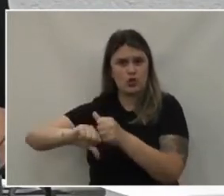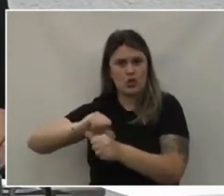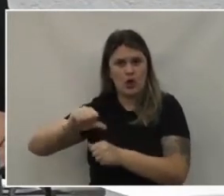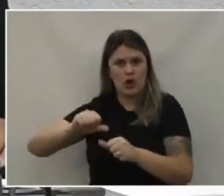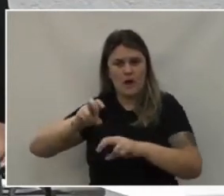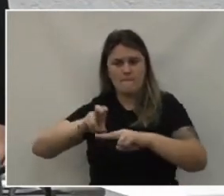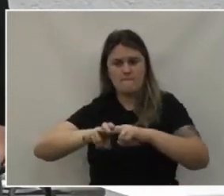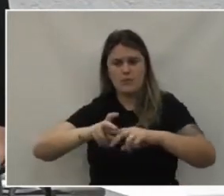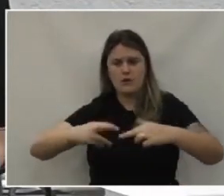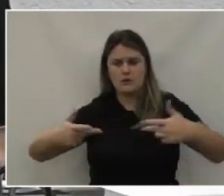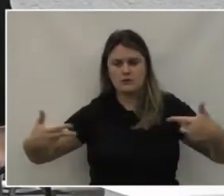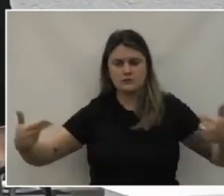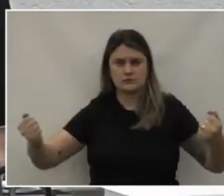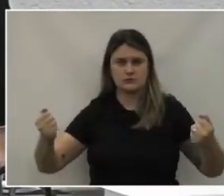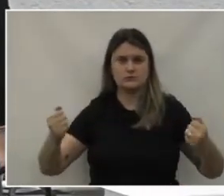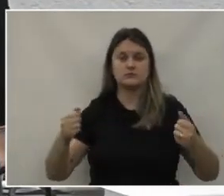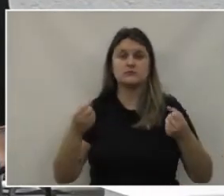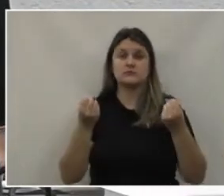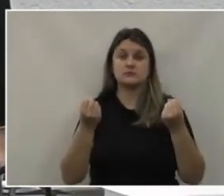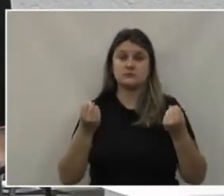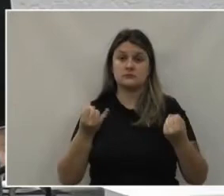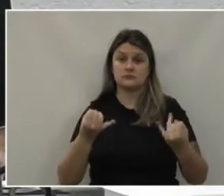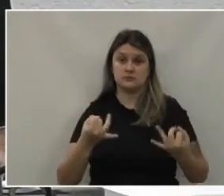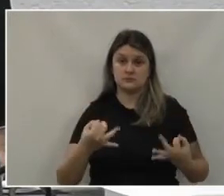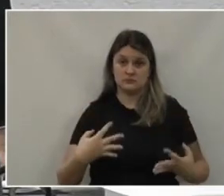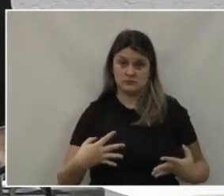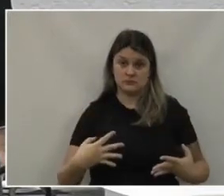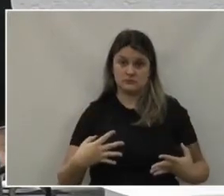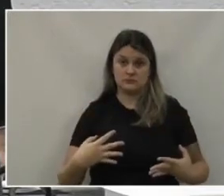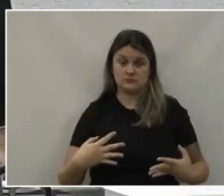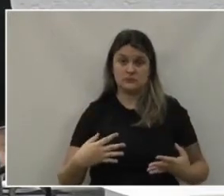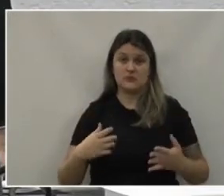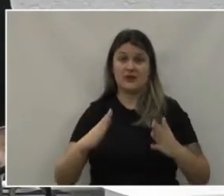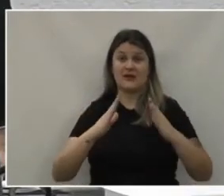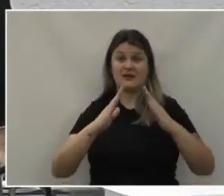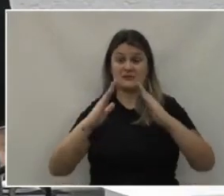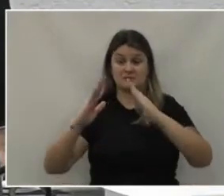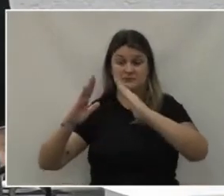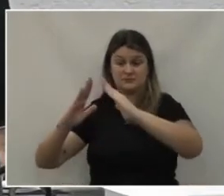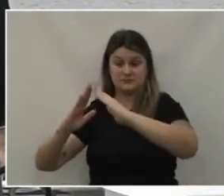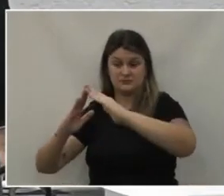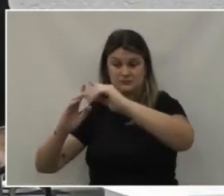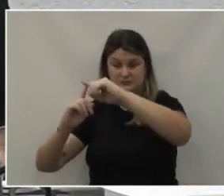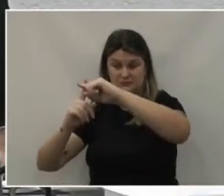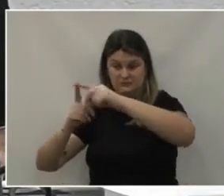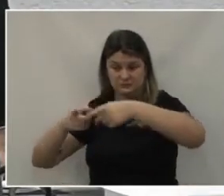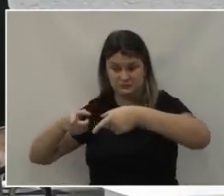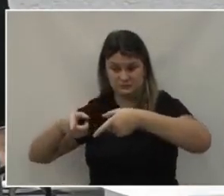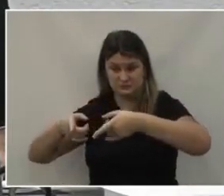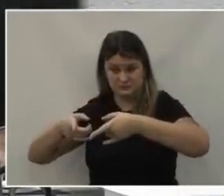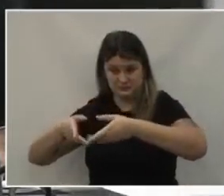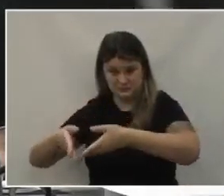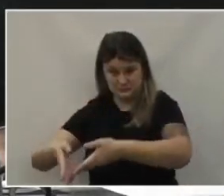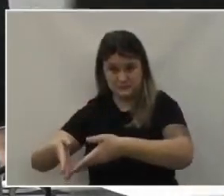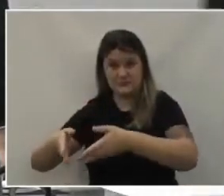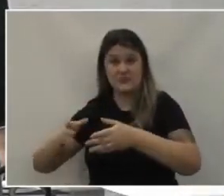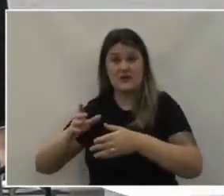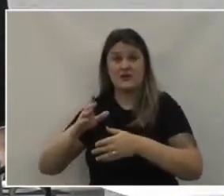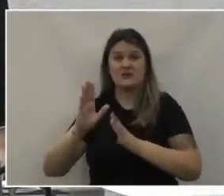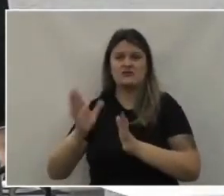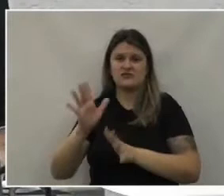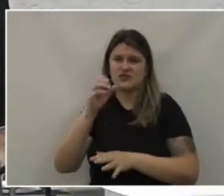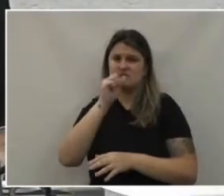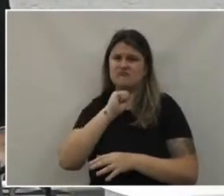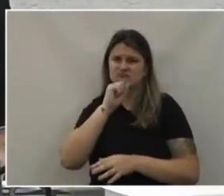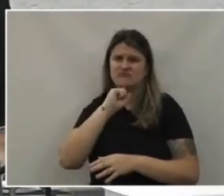e utensílios. Justificativa. A capela mortuária do Cemitério Municipal encontra-se em situação